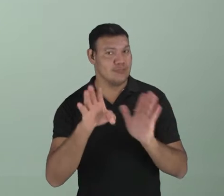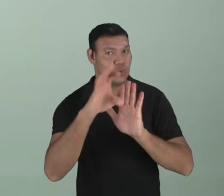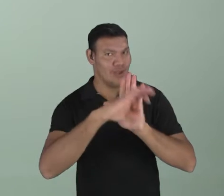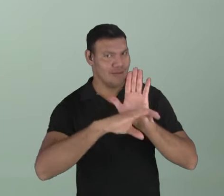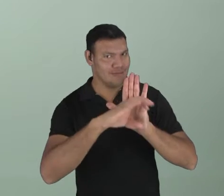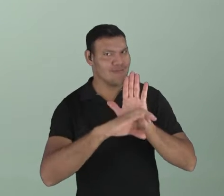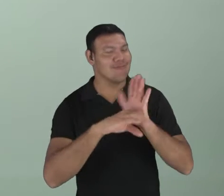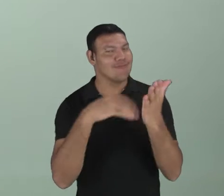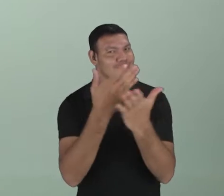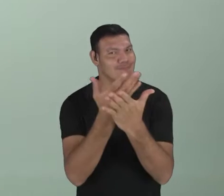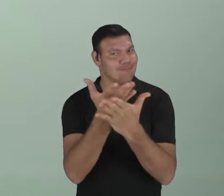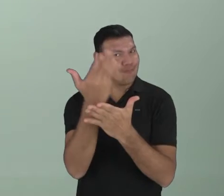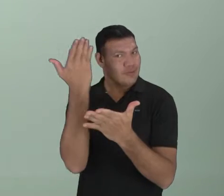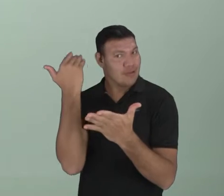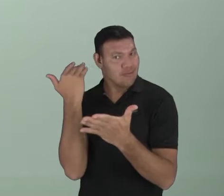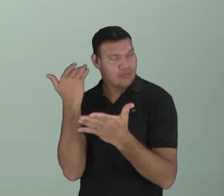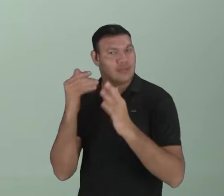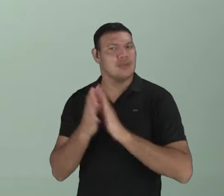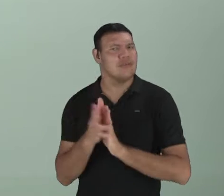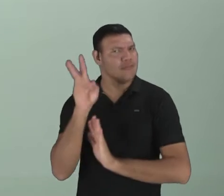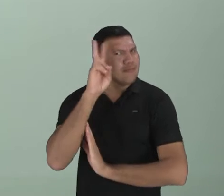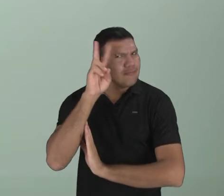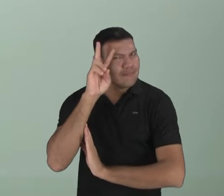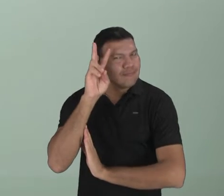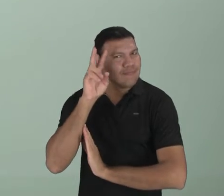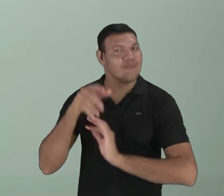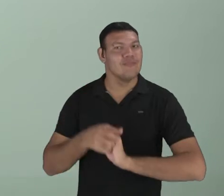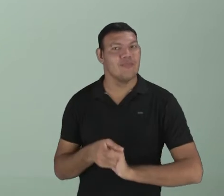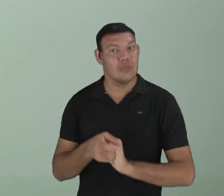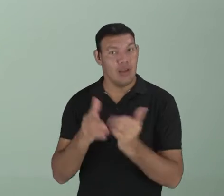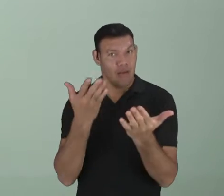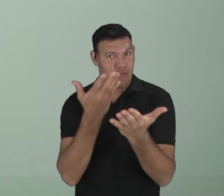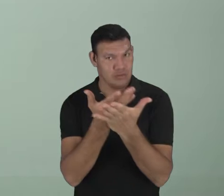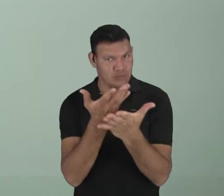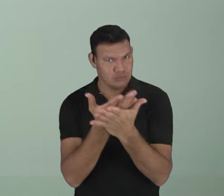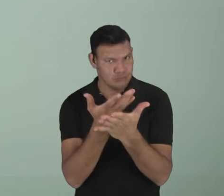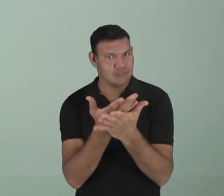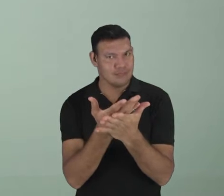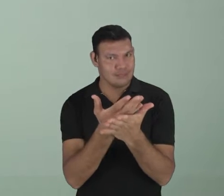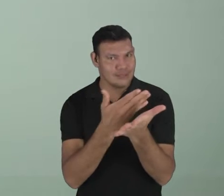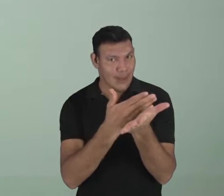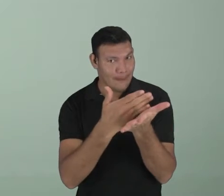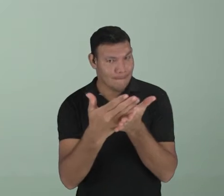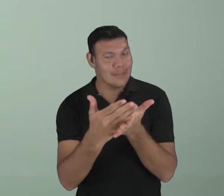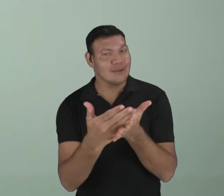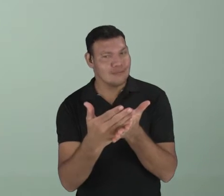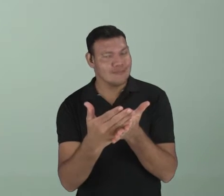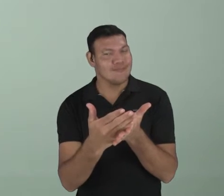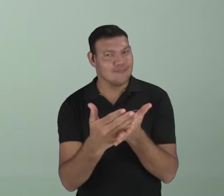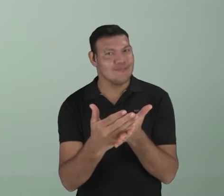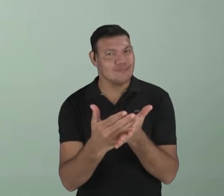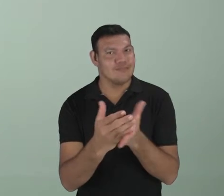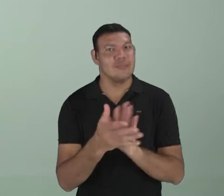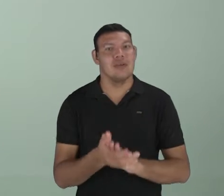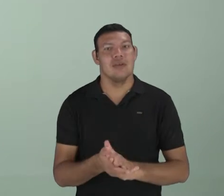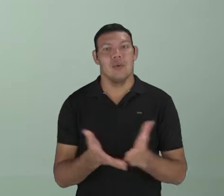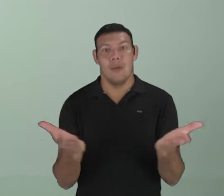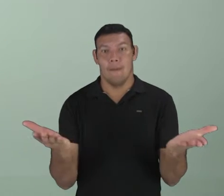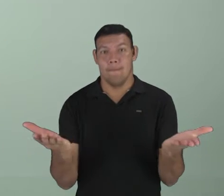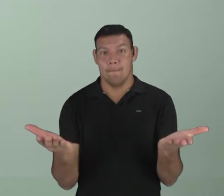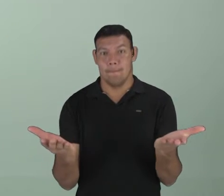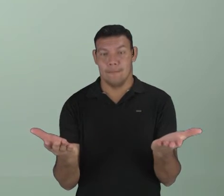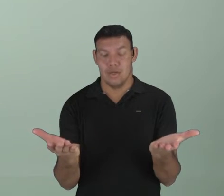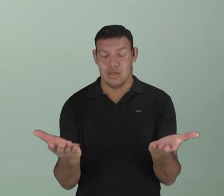assunto da aula anterior. Na aula anterior, nós começamos a estudar o Present Perfect